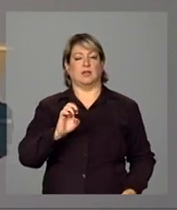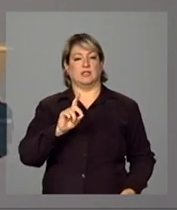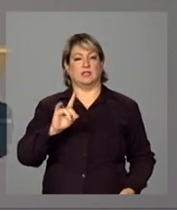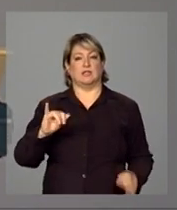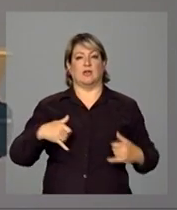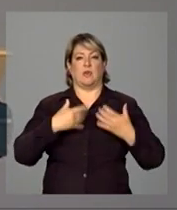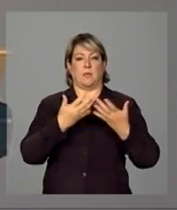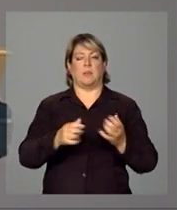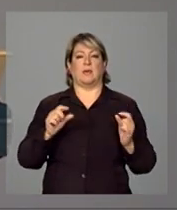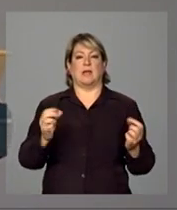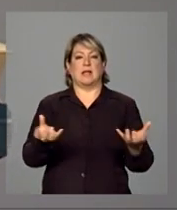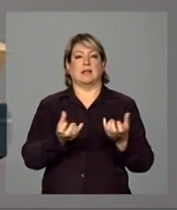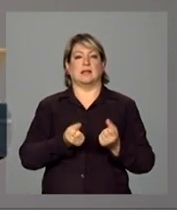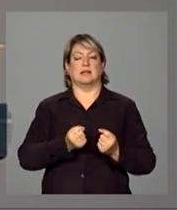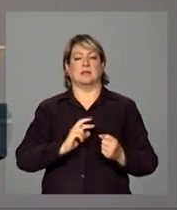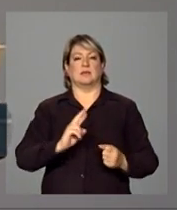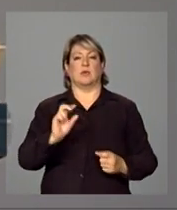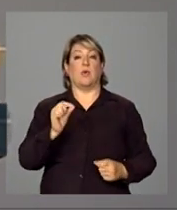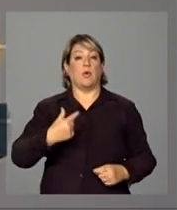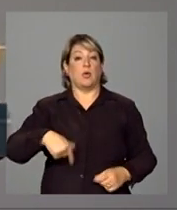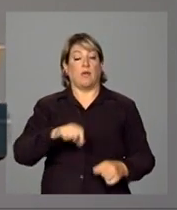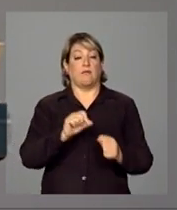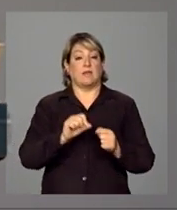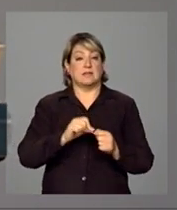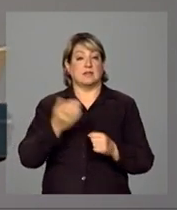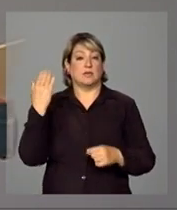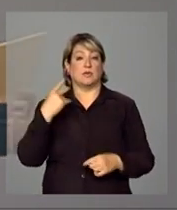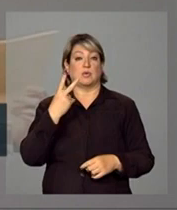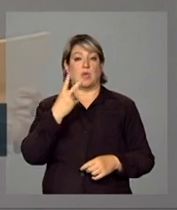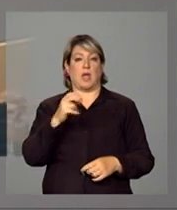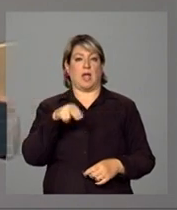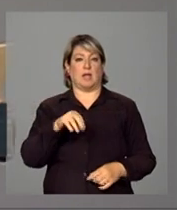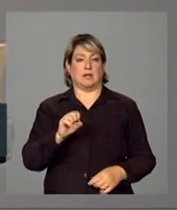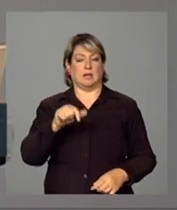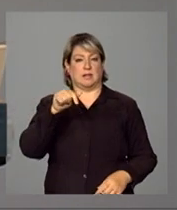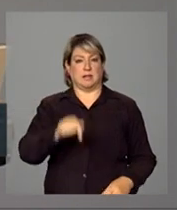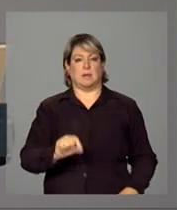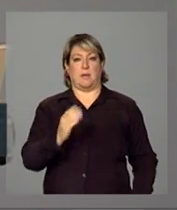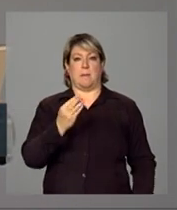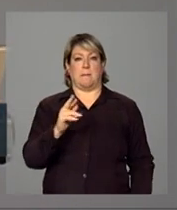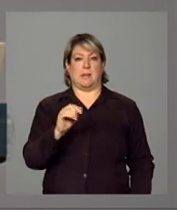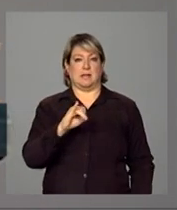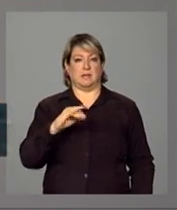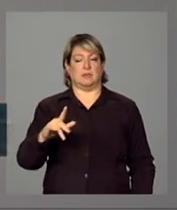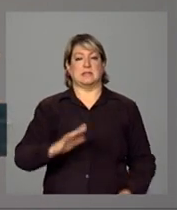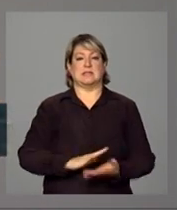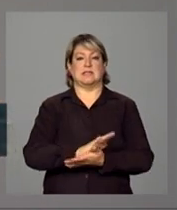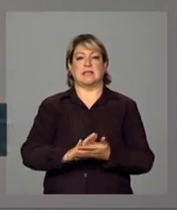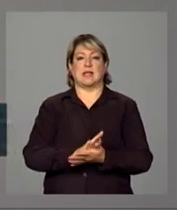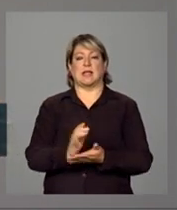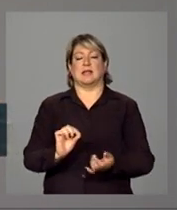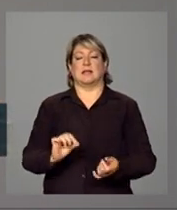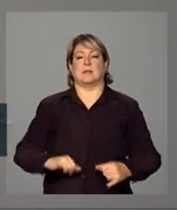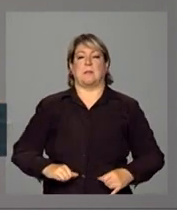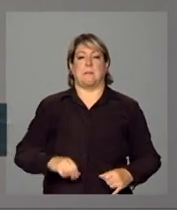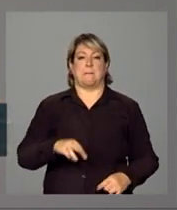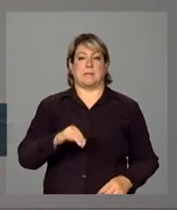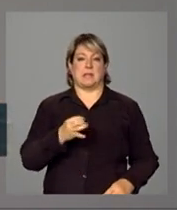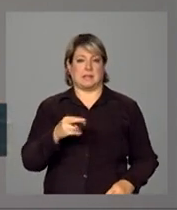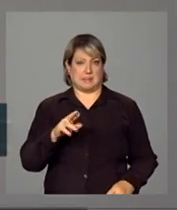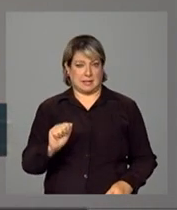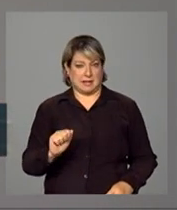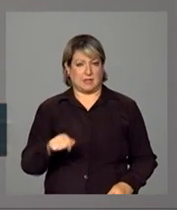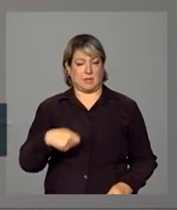os resultados do que plantamos nesses 2 anos no Brasil Sem Miséria. Mas é dia também de